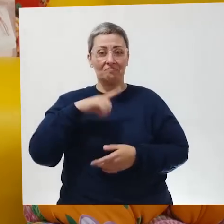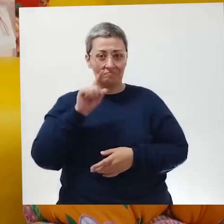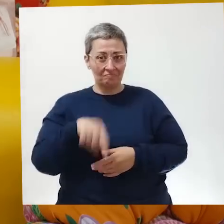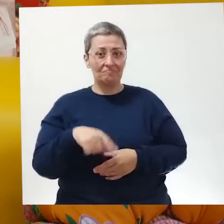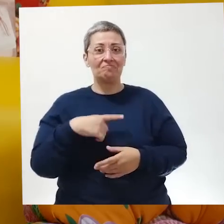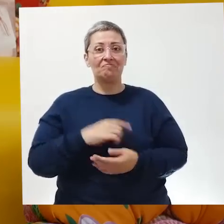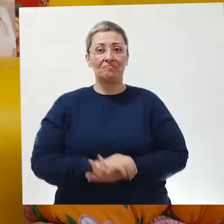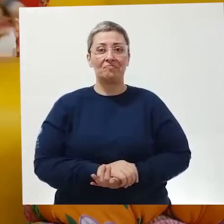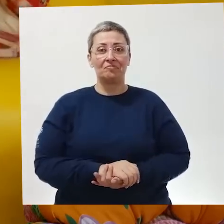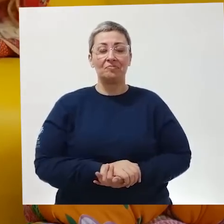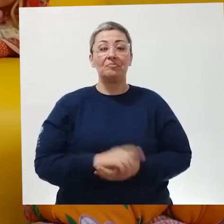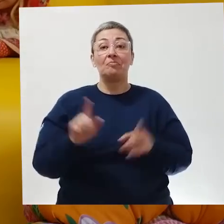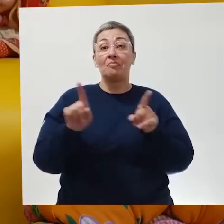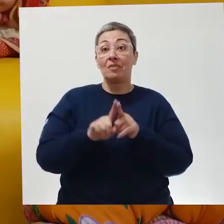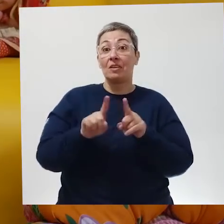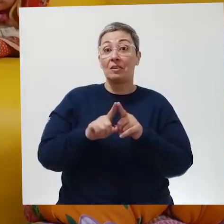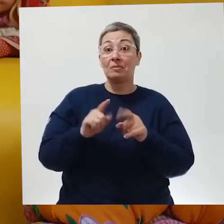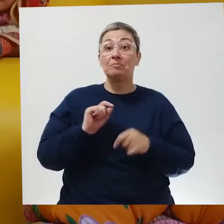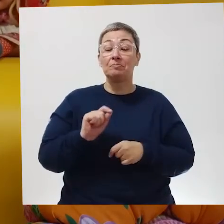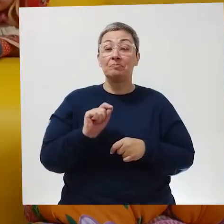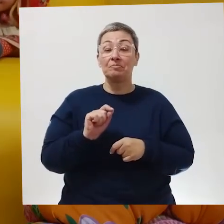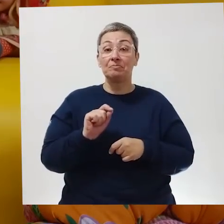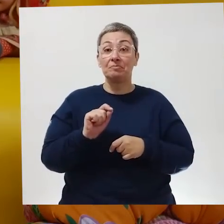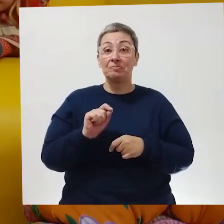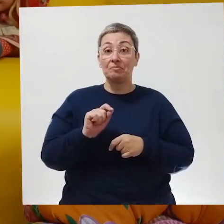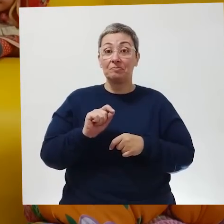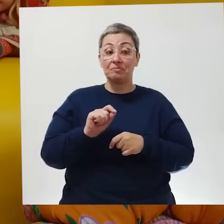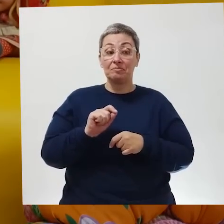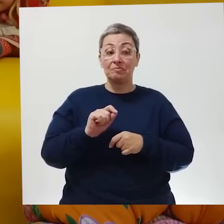É, isso mesmo. E quem eu trago também?